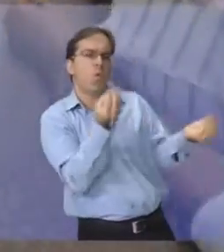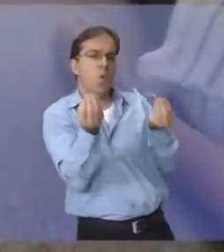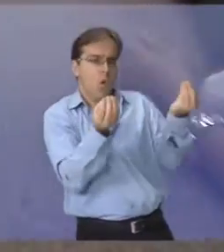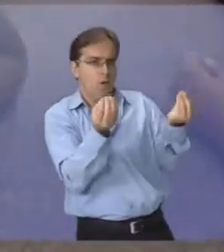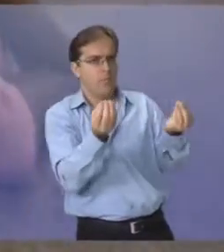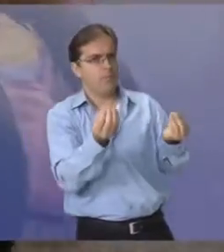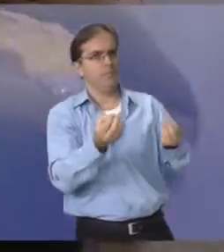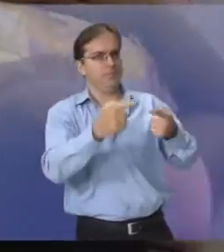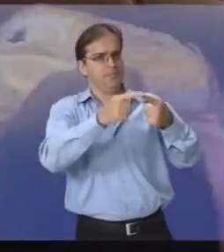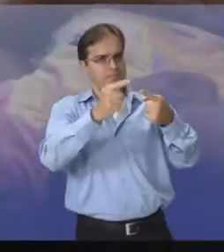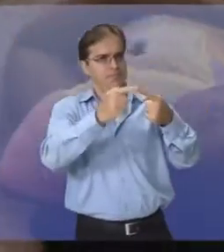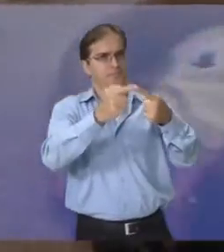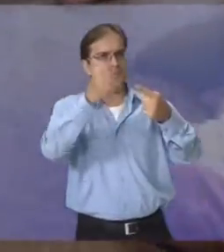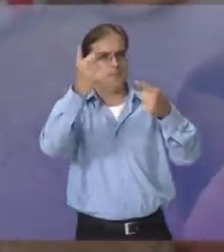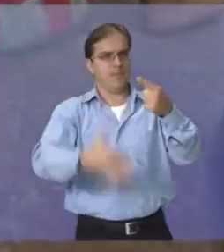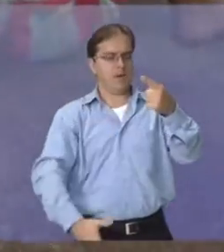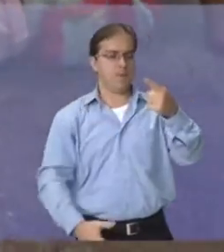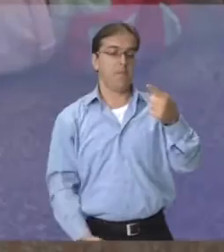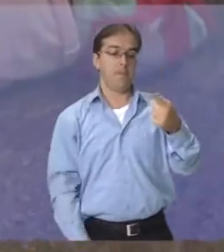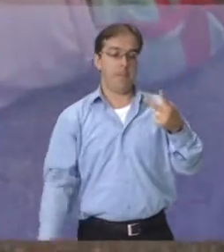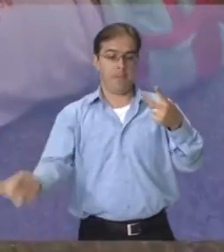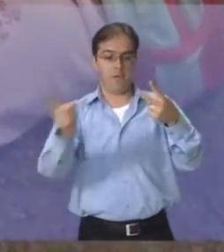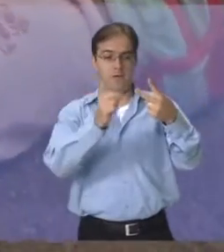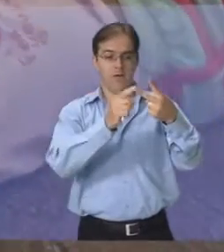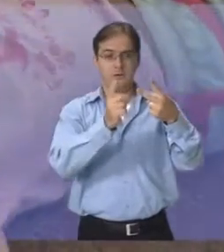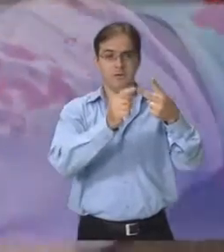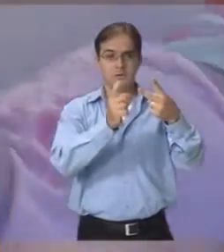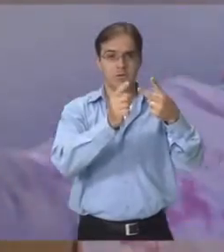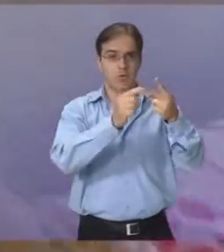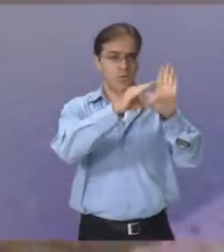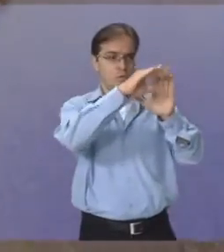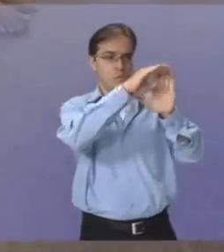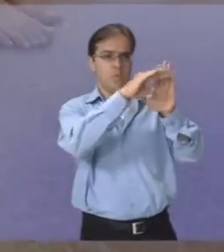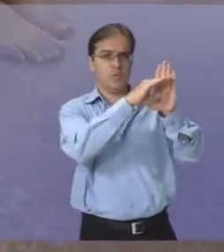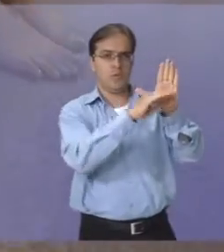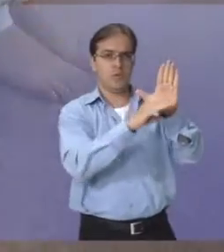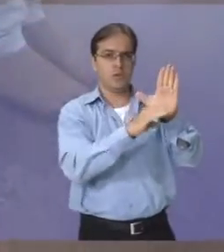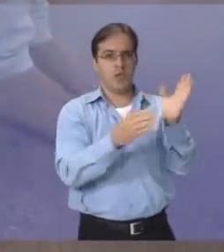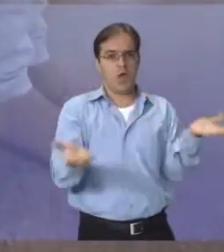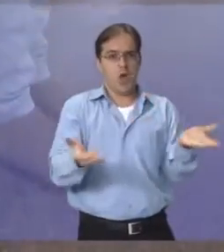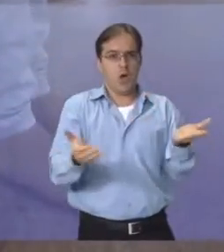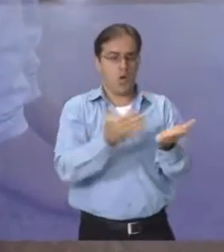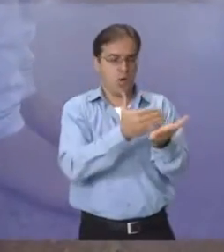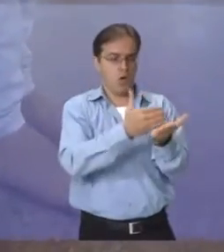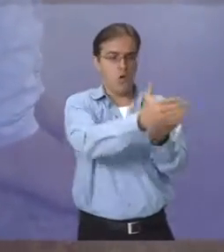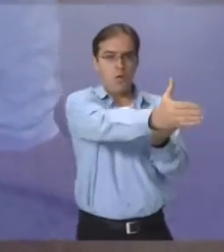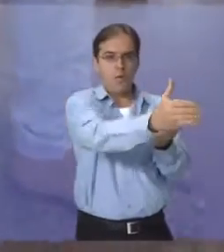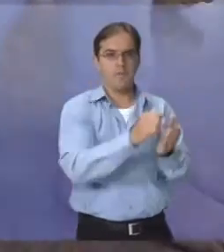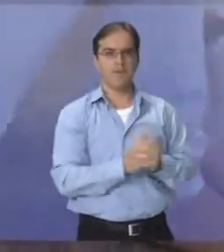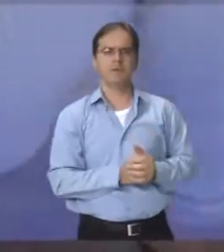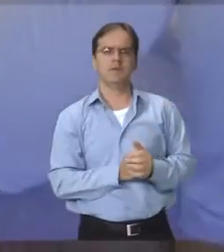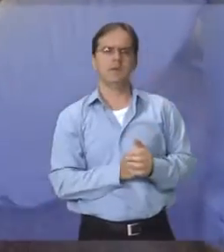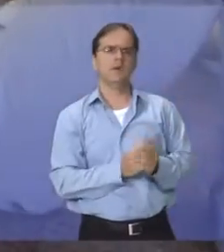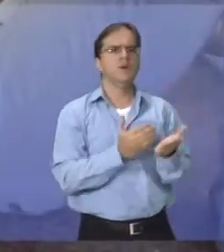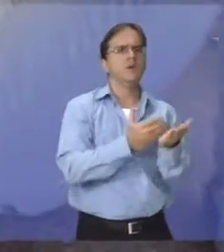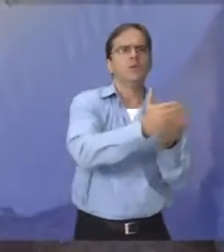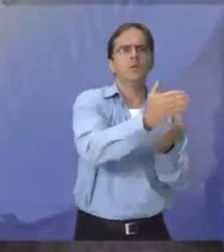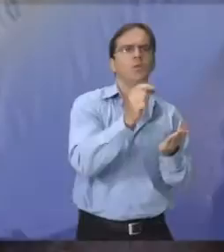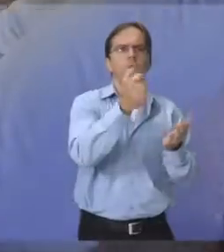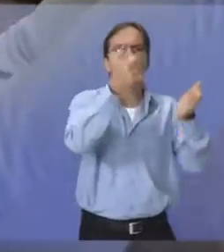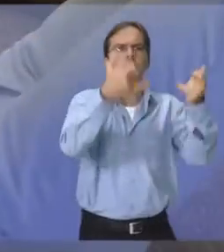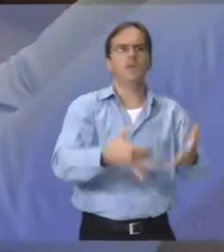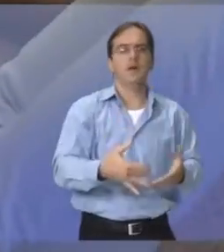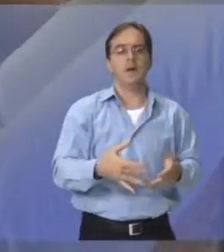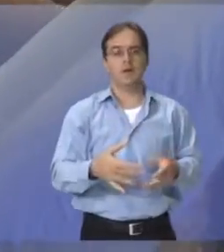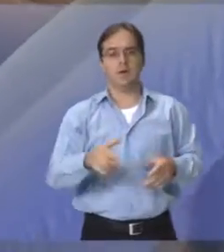projeto é um projeto que esse projeto está começando agora, é voltado para a questão da ludicidade, mas